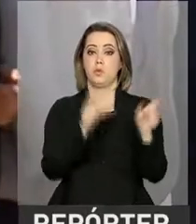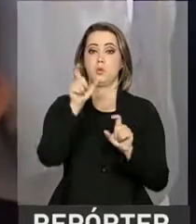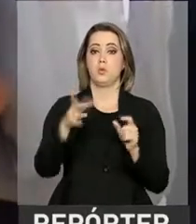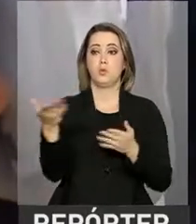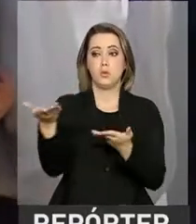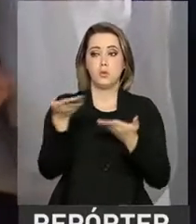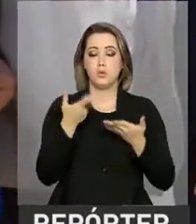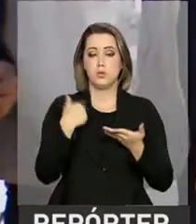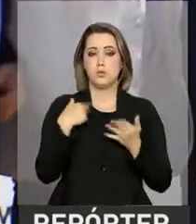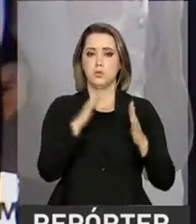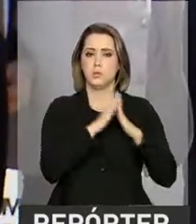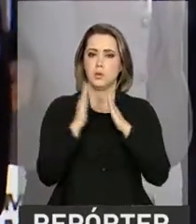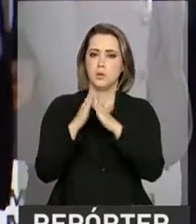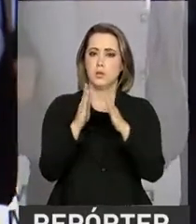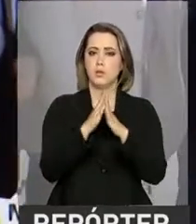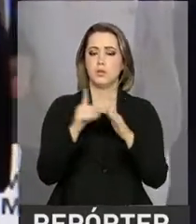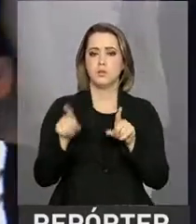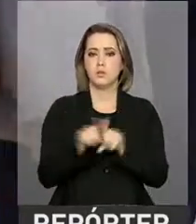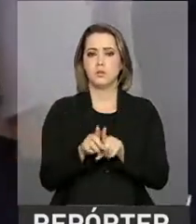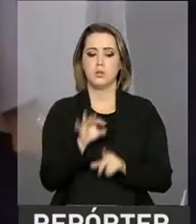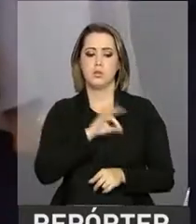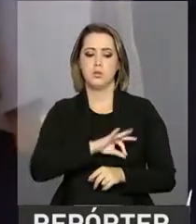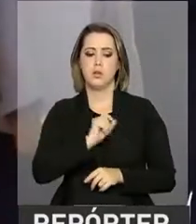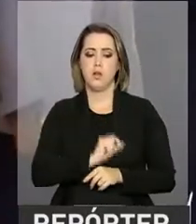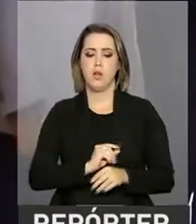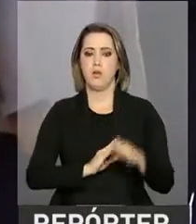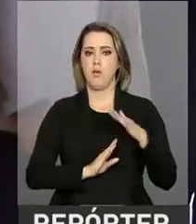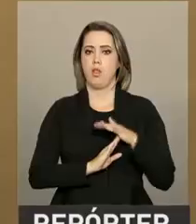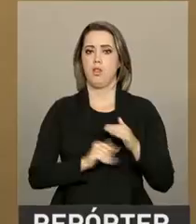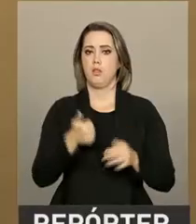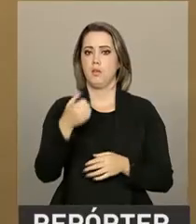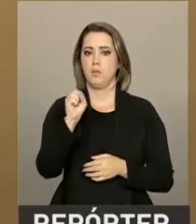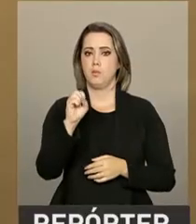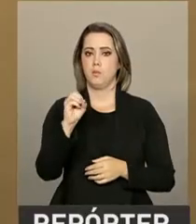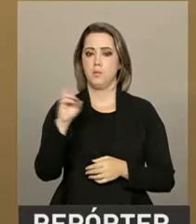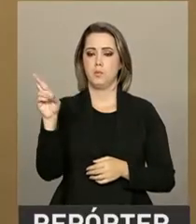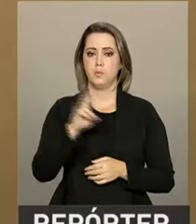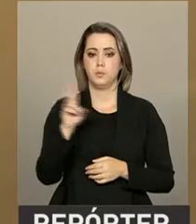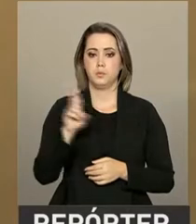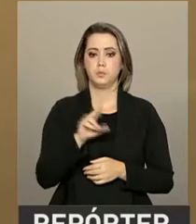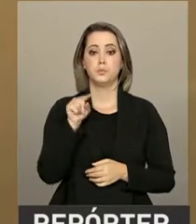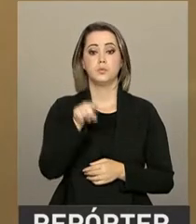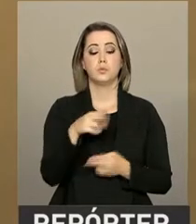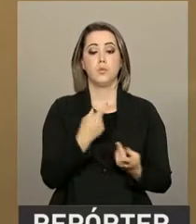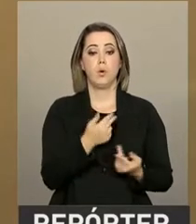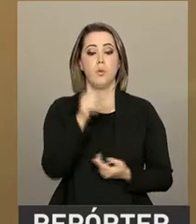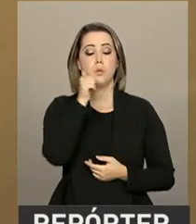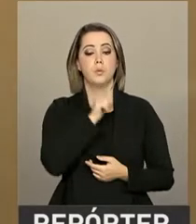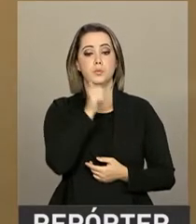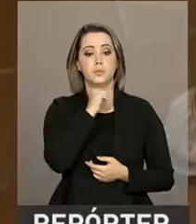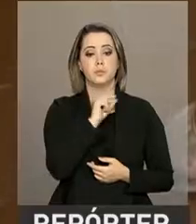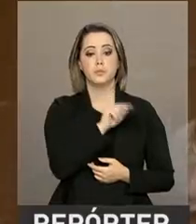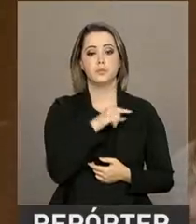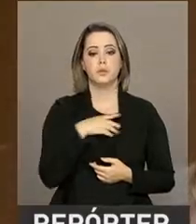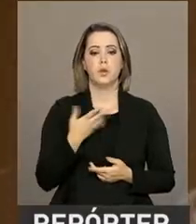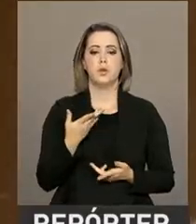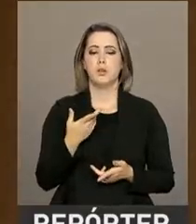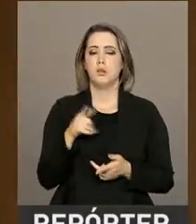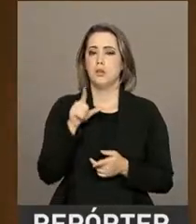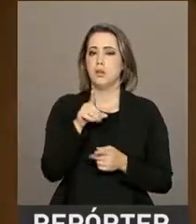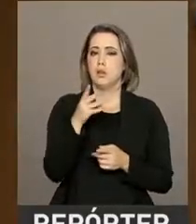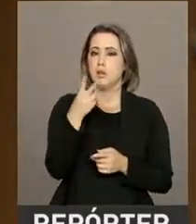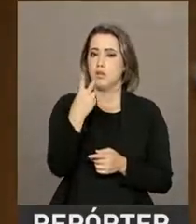todas de famílias com renda mensal de até R$ 1.800. Pessoas como Maria Luísa Soares, viúva desde os